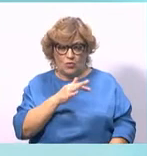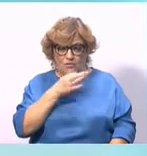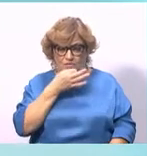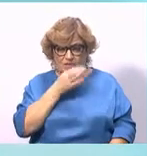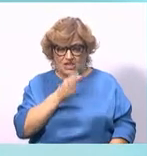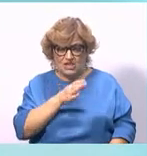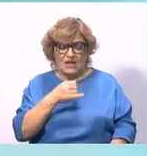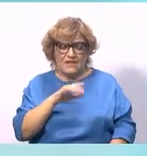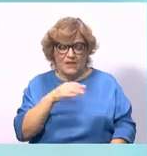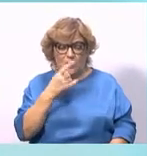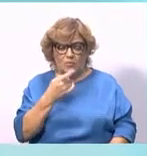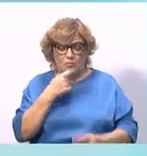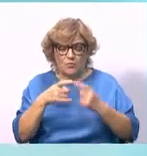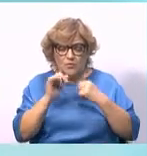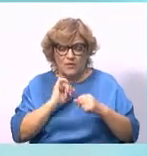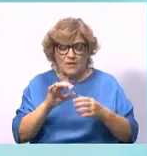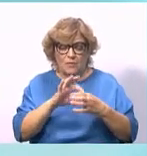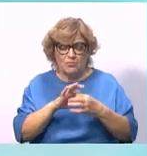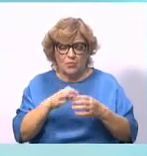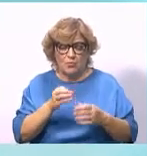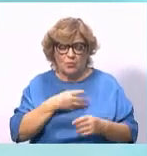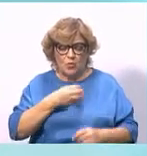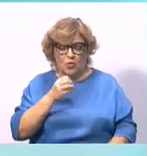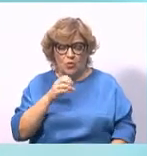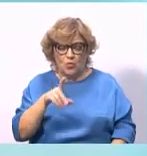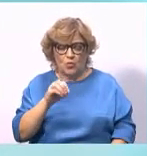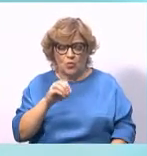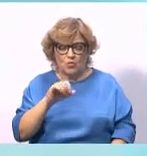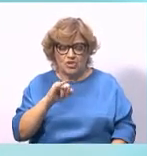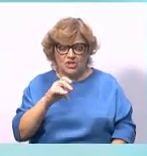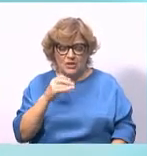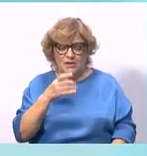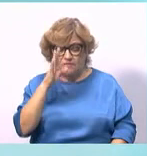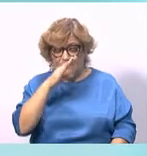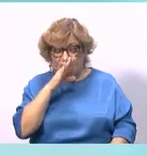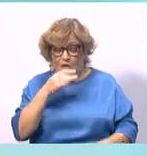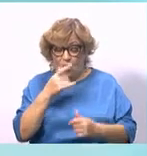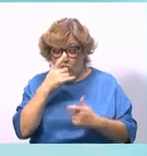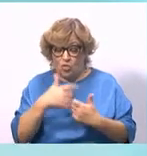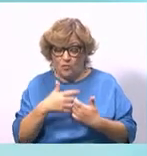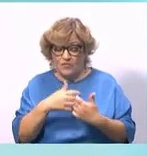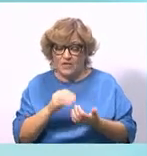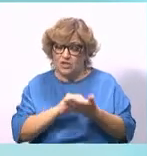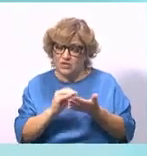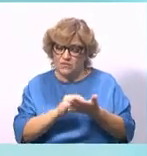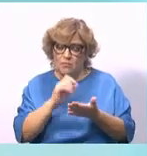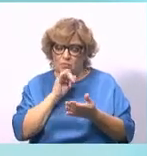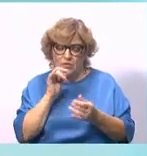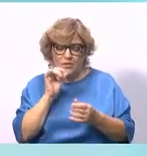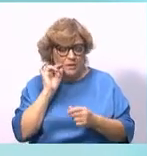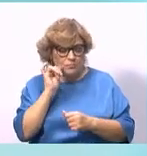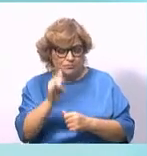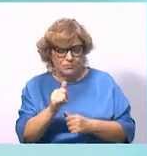Pode também fazer outras questões relacionadas com podologia. Se tiver dúvidas, o melhor mesmo é ligar ou escrever-nos para que consiga